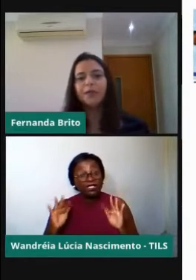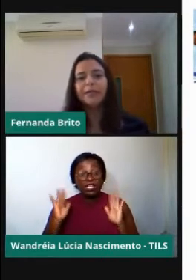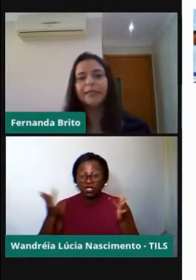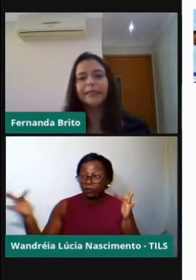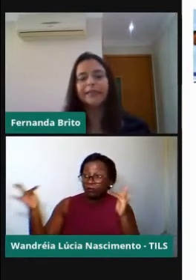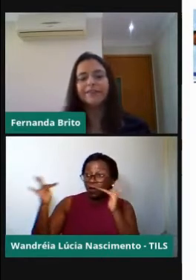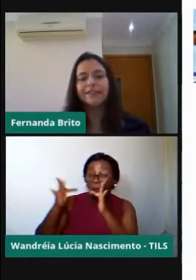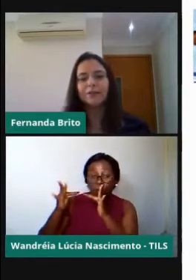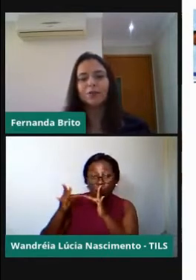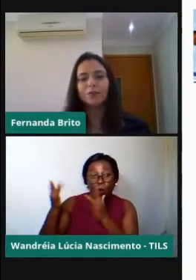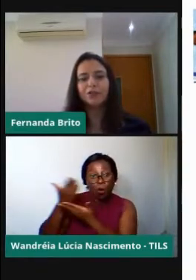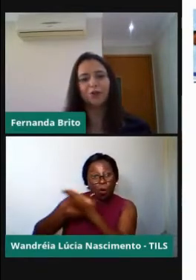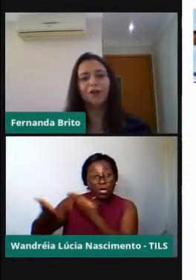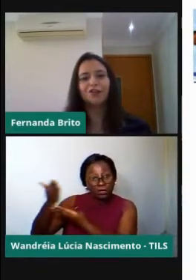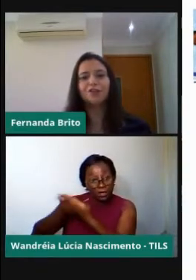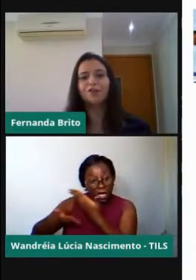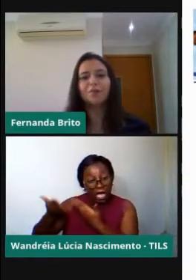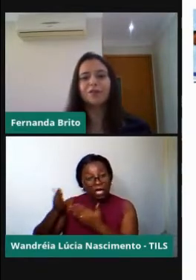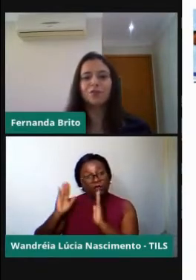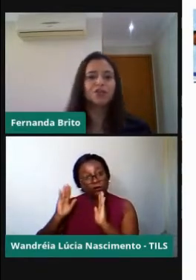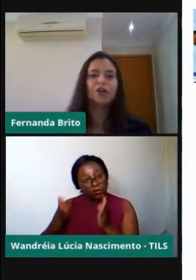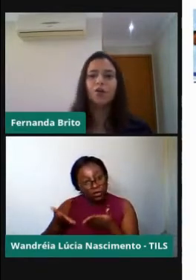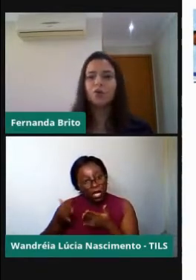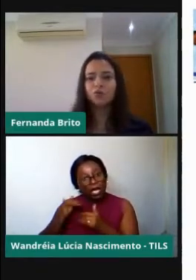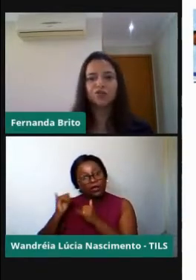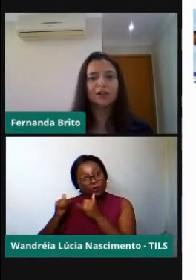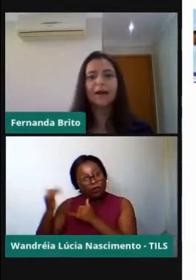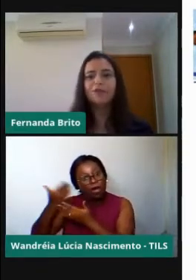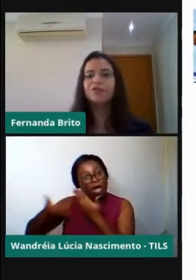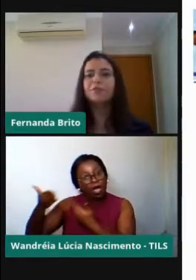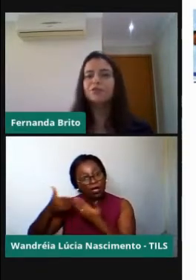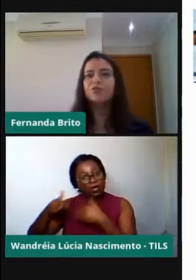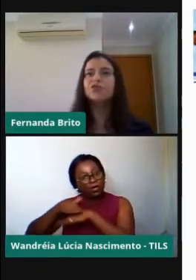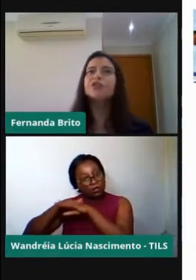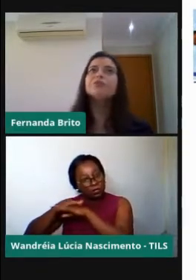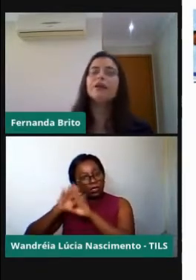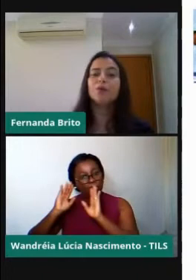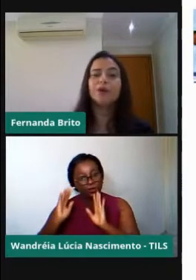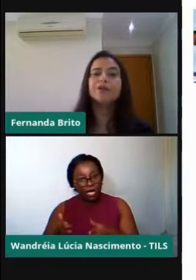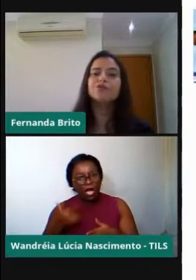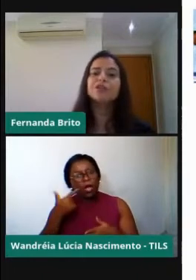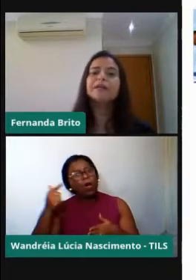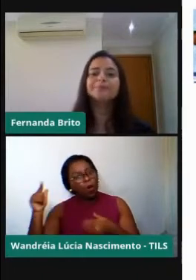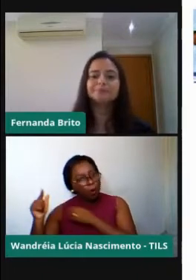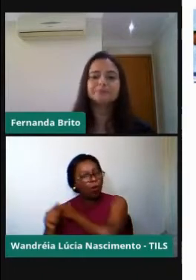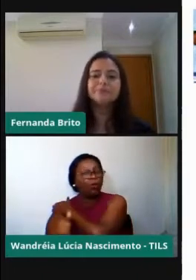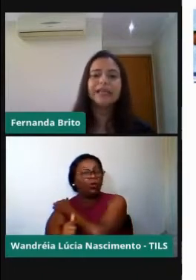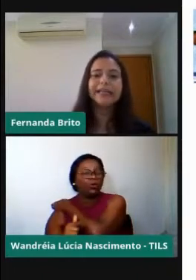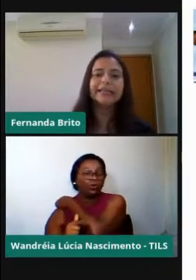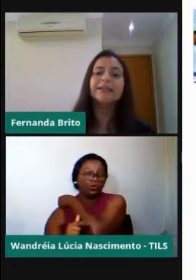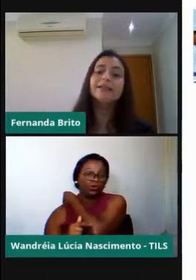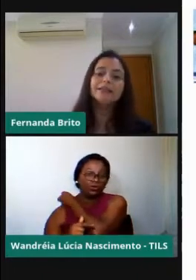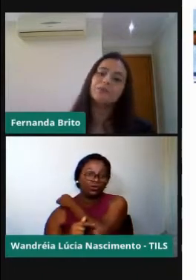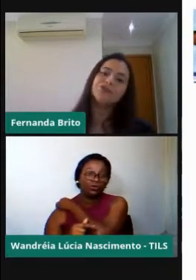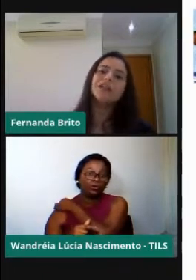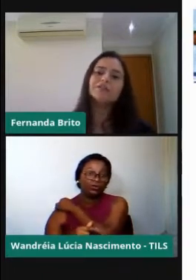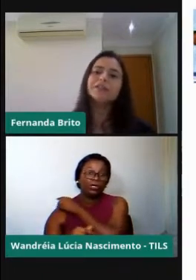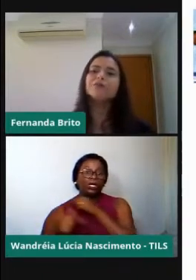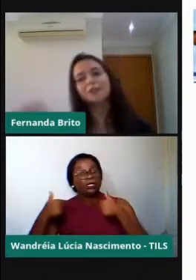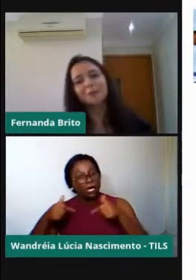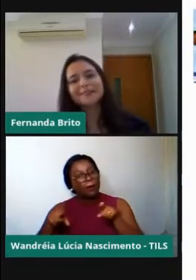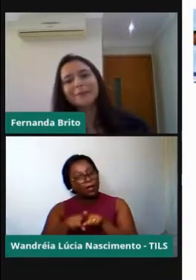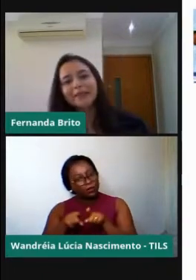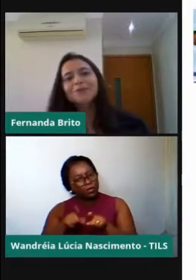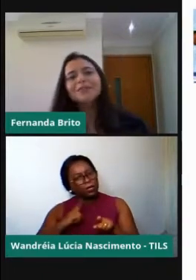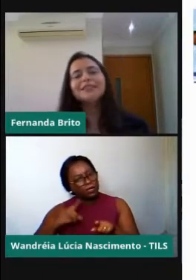grupo, fazendo algumas trocas de informações. Outros trabalhos também surgiram, teóricos, né, mostrando